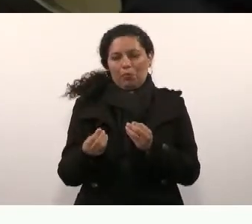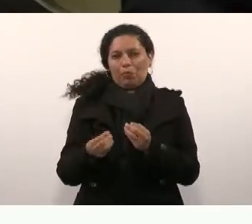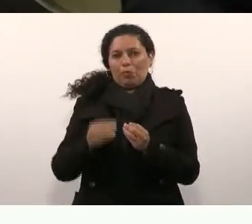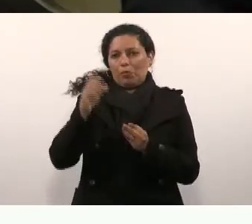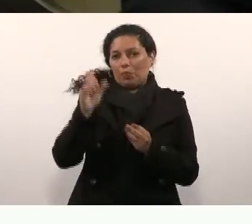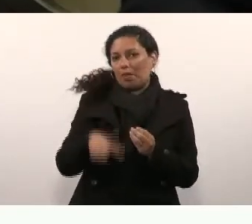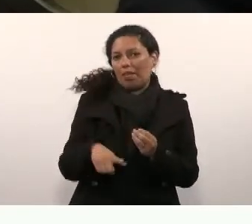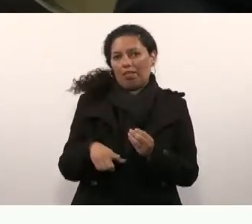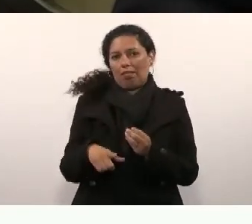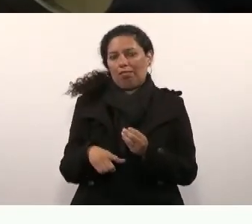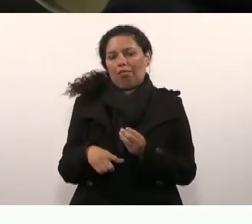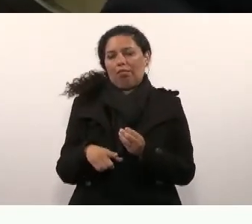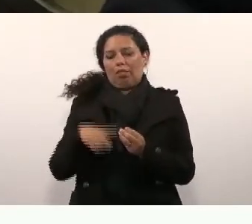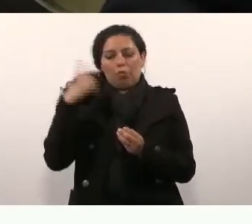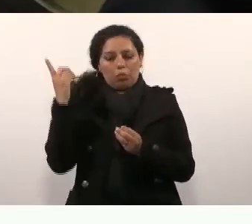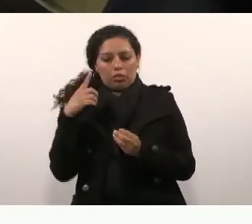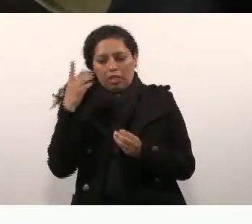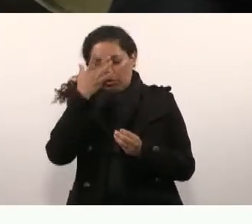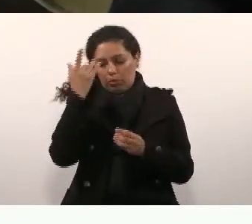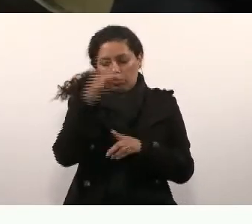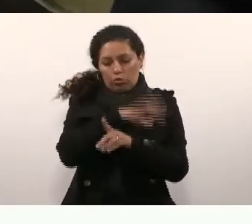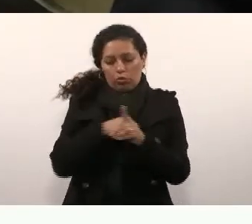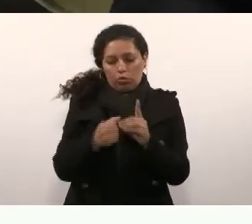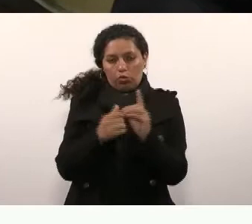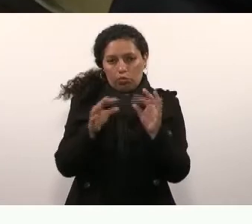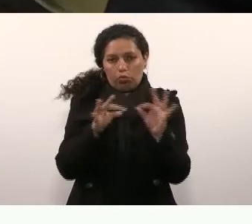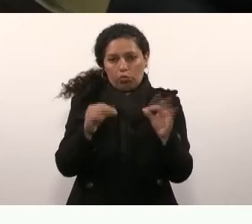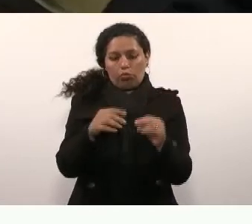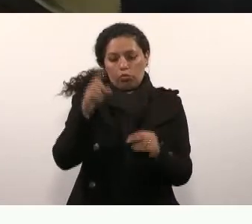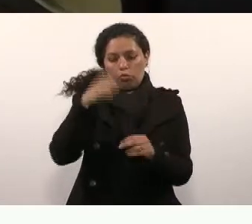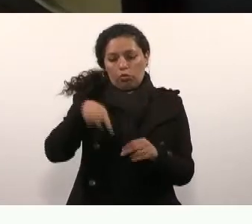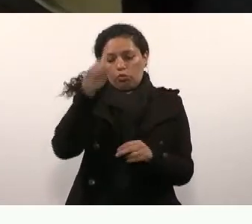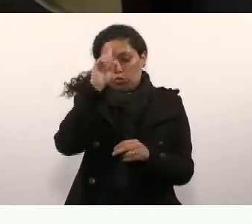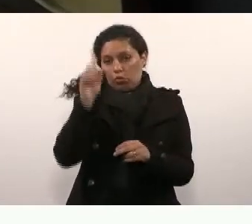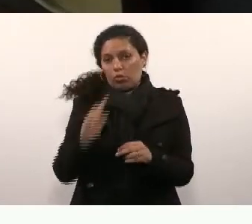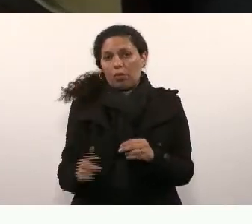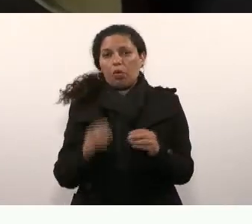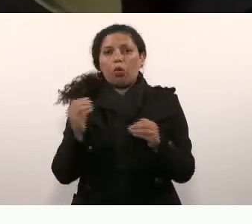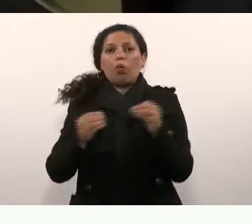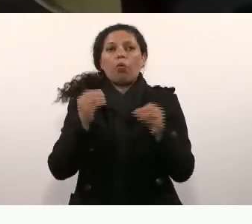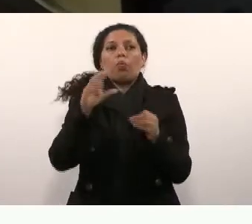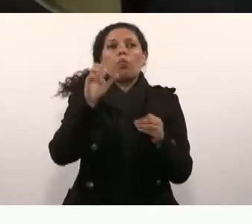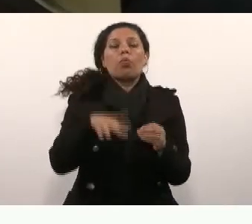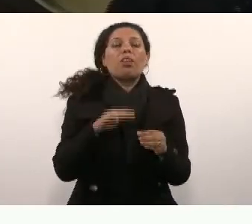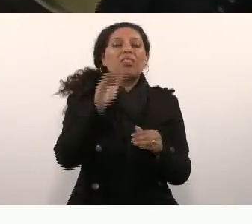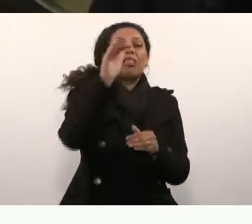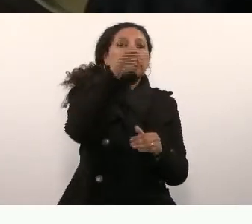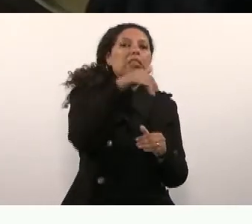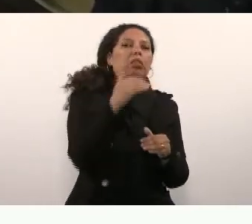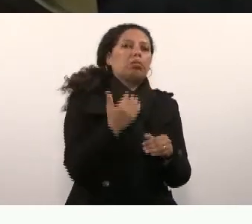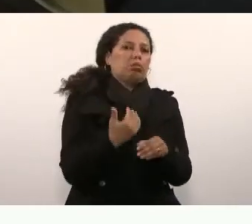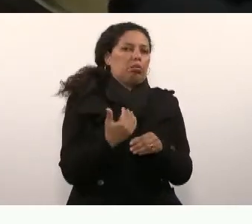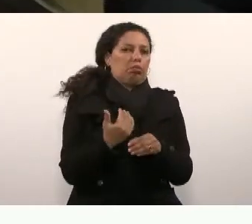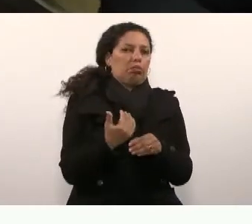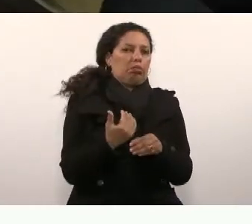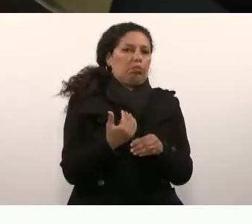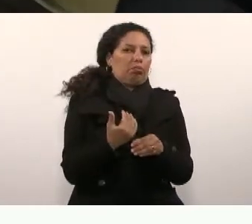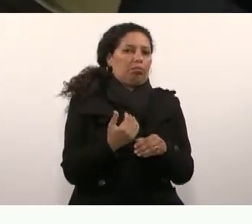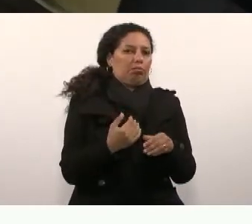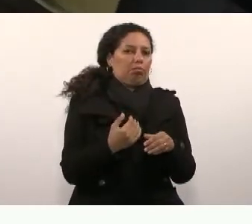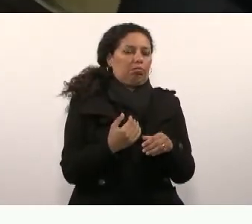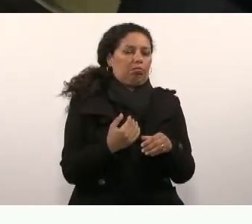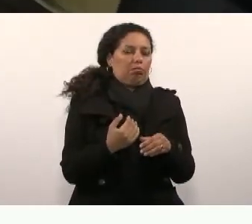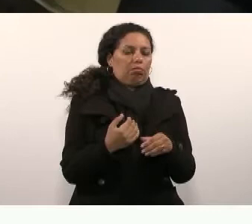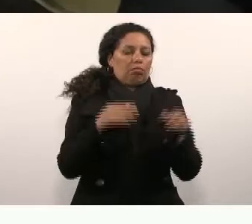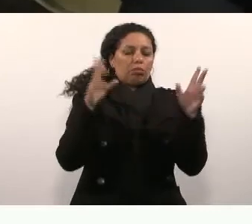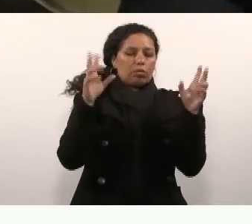pessoas e dos deputados, e realmente se existe alguma caixa preta no estado do Rio de Janeiro, era sobre esse